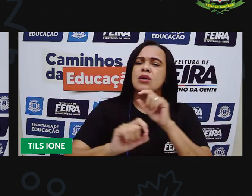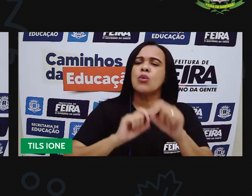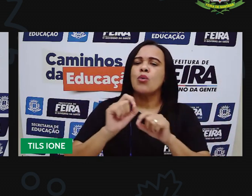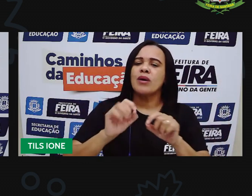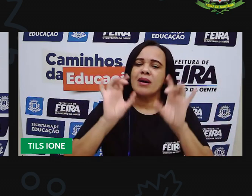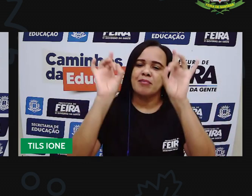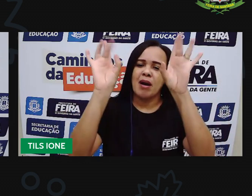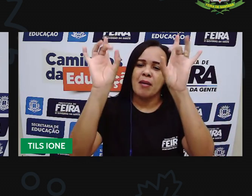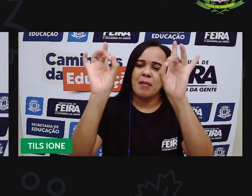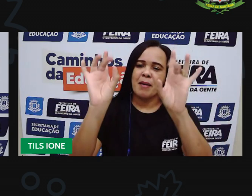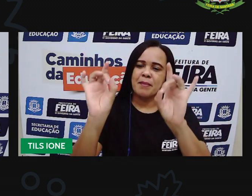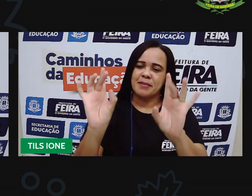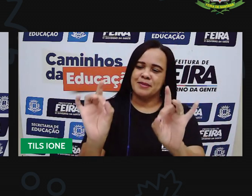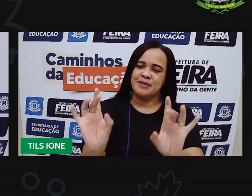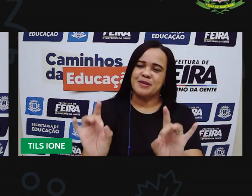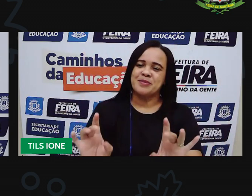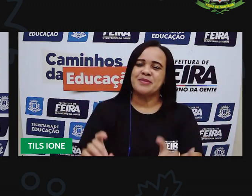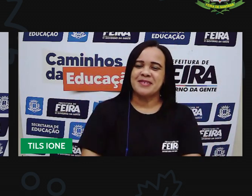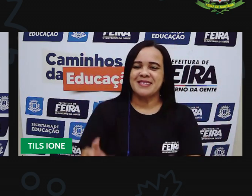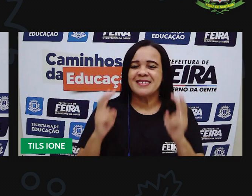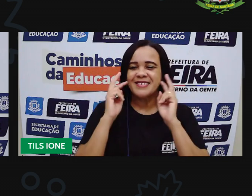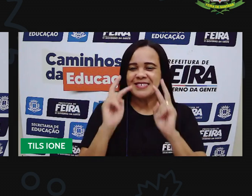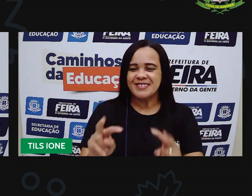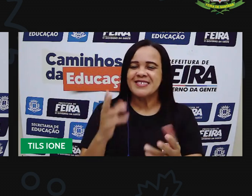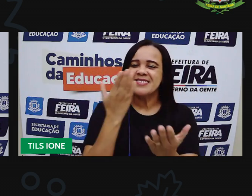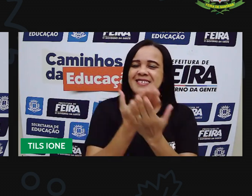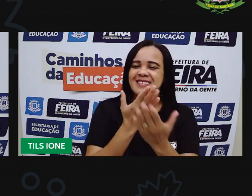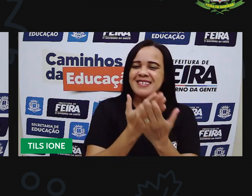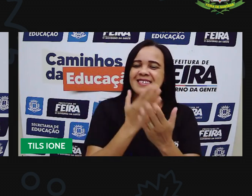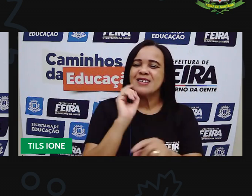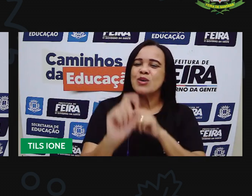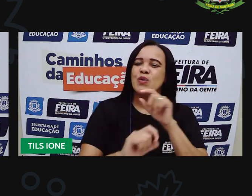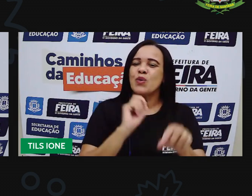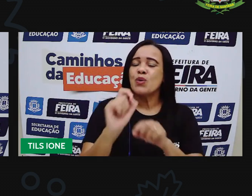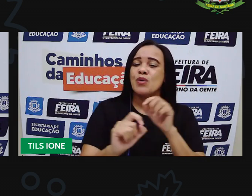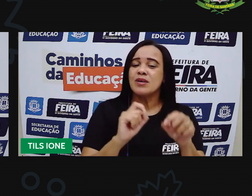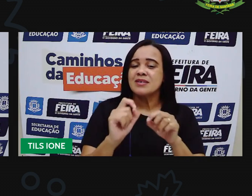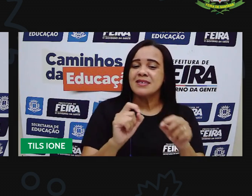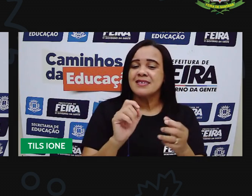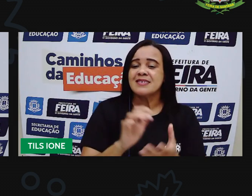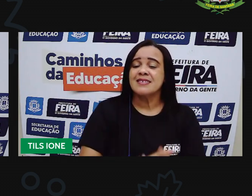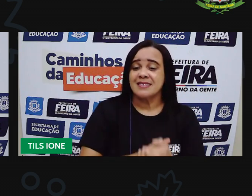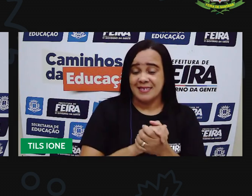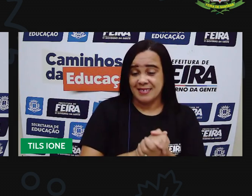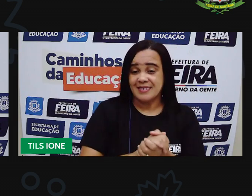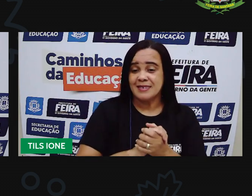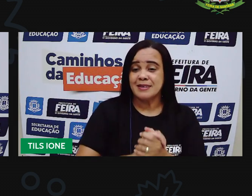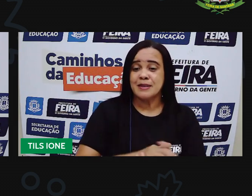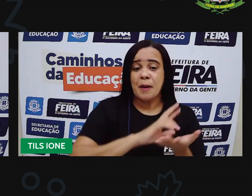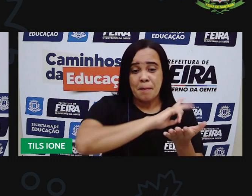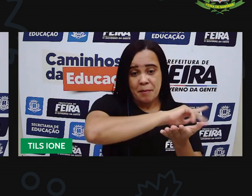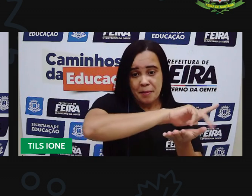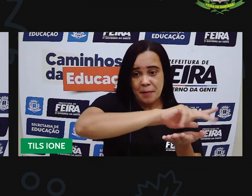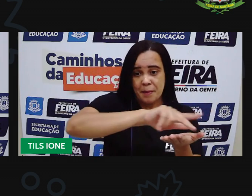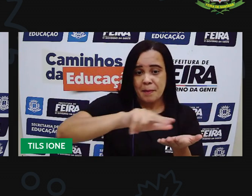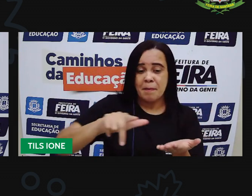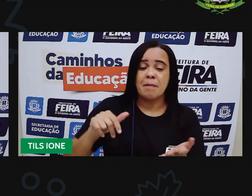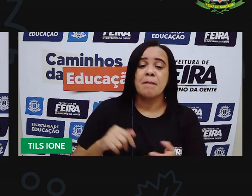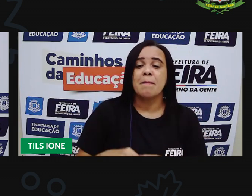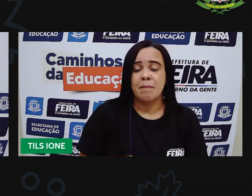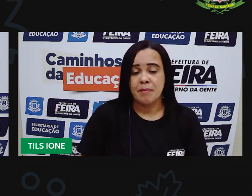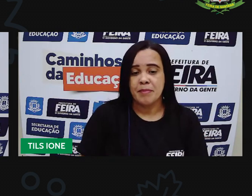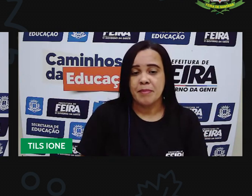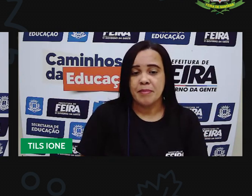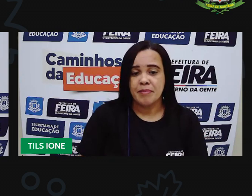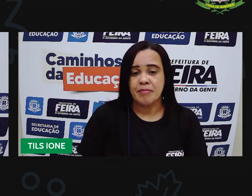especiais. A gente viu também durante a aula que é muito importante respeitar essas diferenças. Porque em ambientes onde não há respeito,